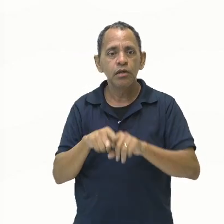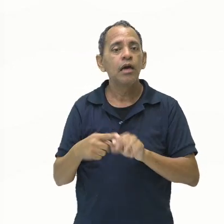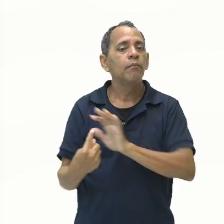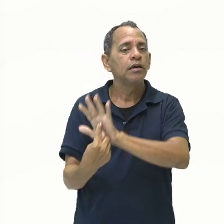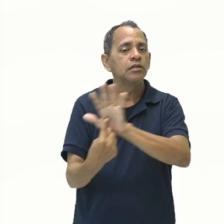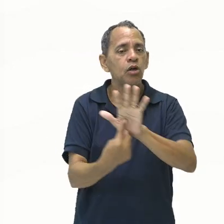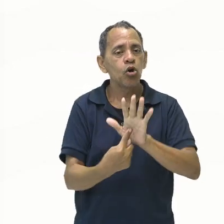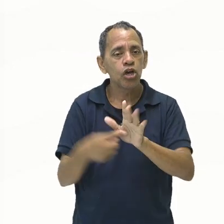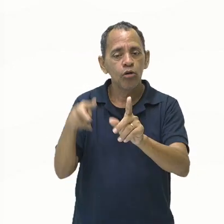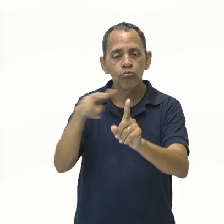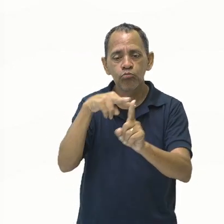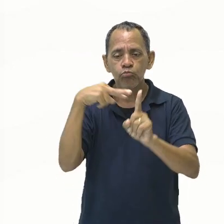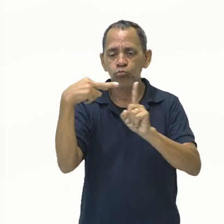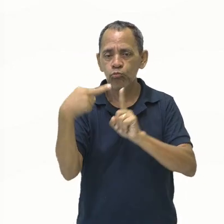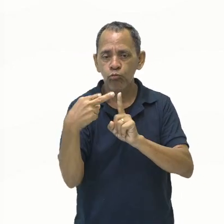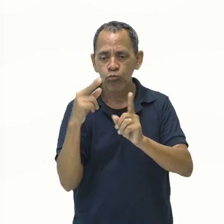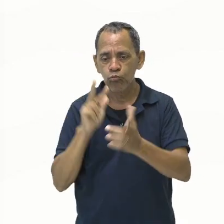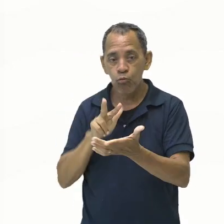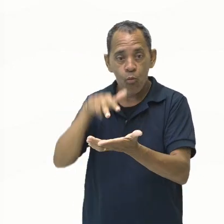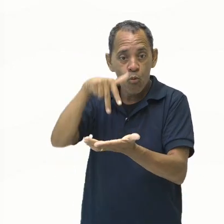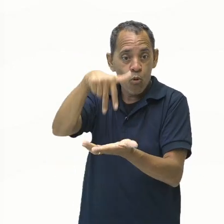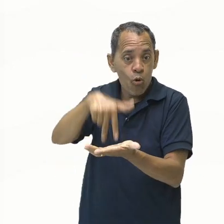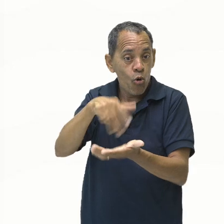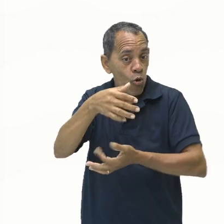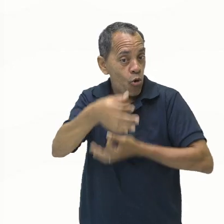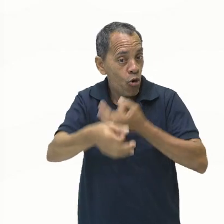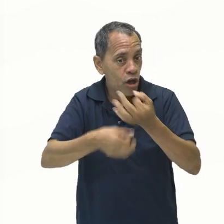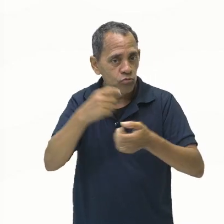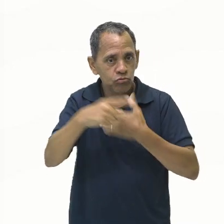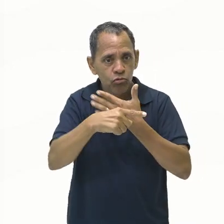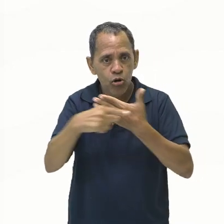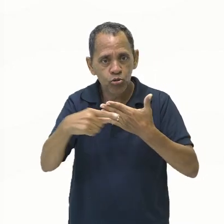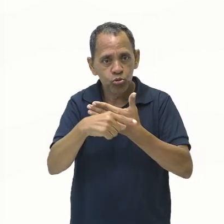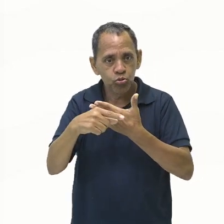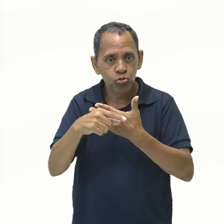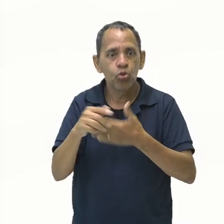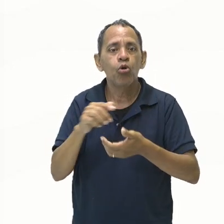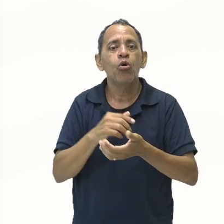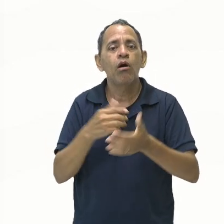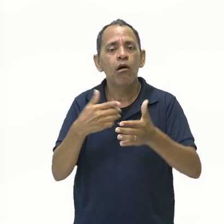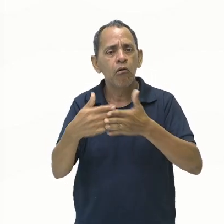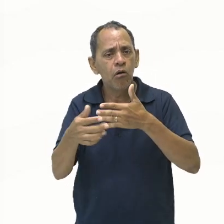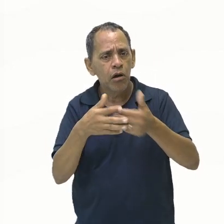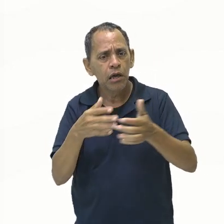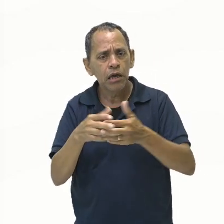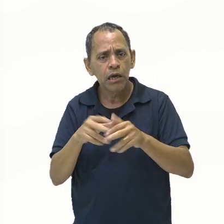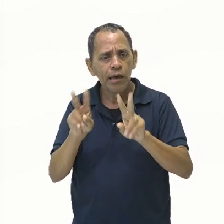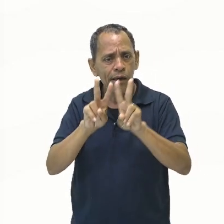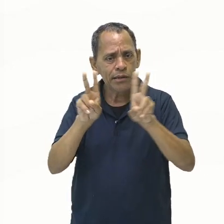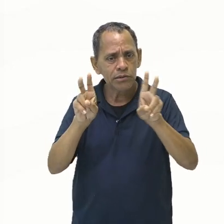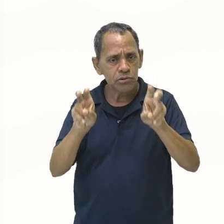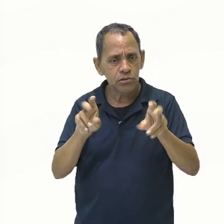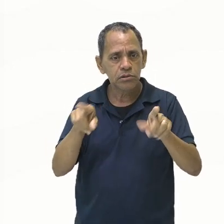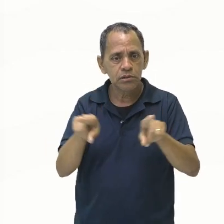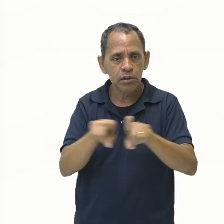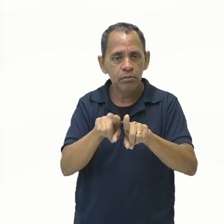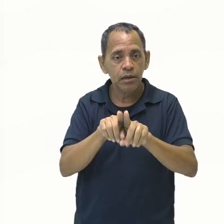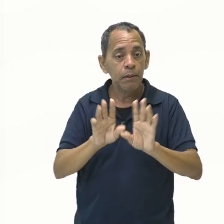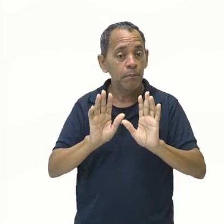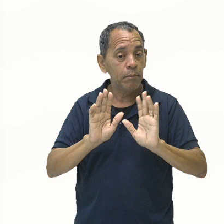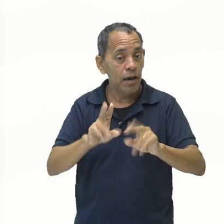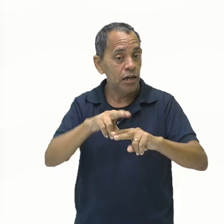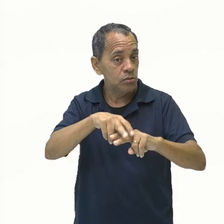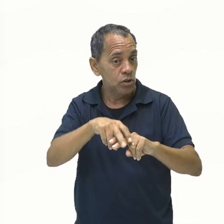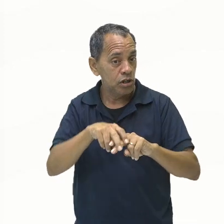seja, um posicionamento crítico do autor sobre determinado assunto. Porém, sem marcar a sua opinião de